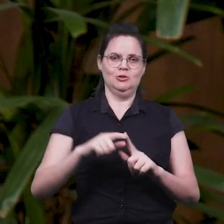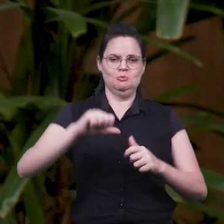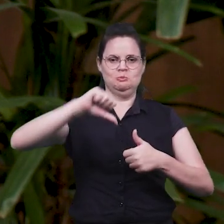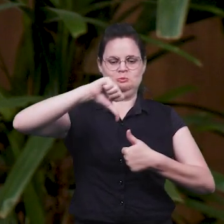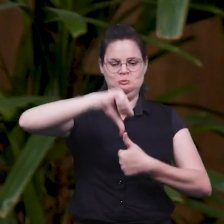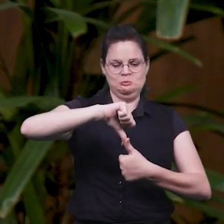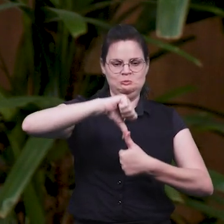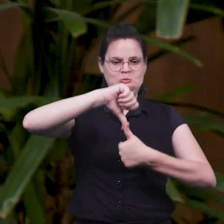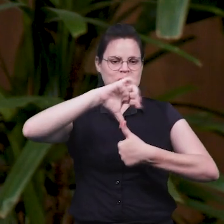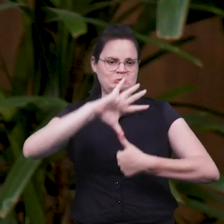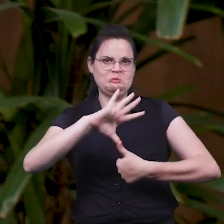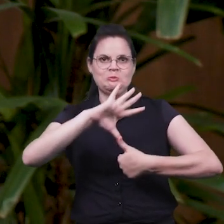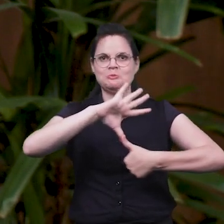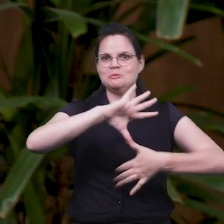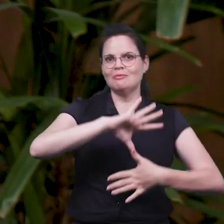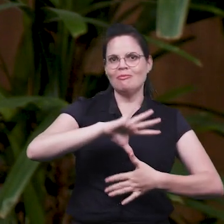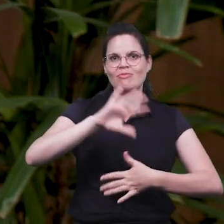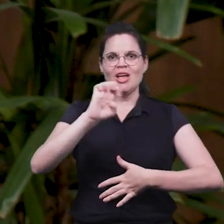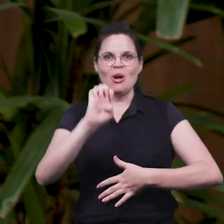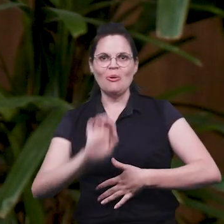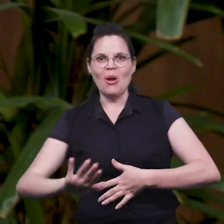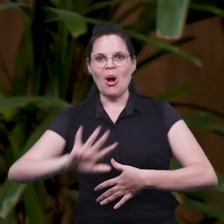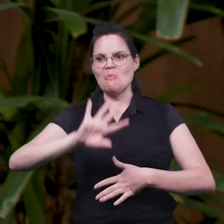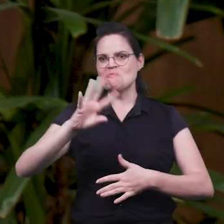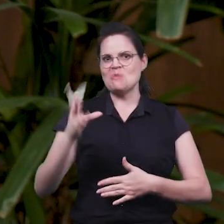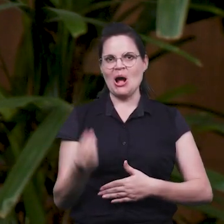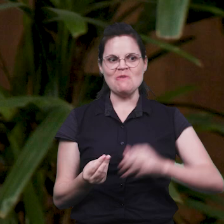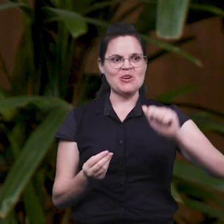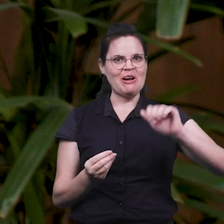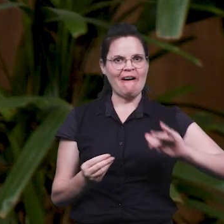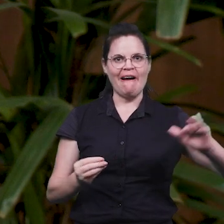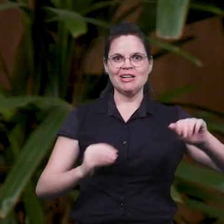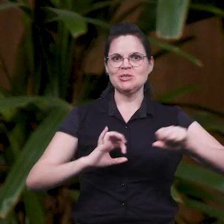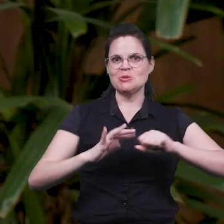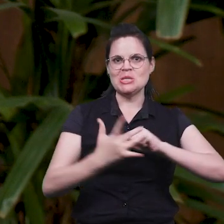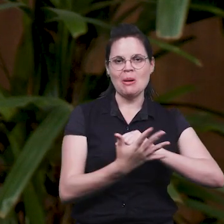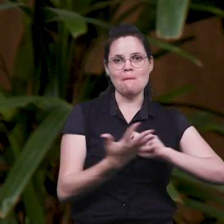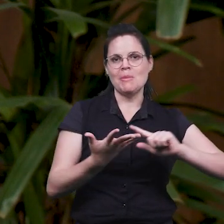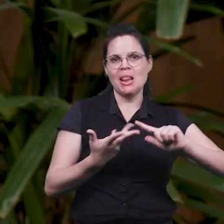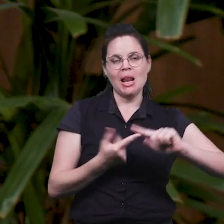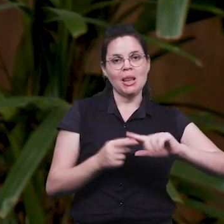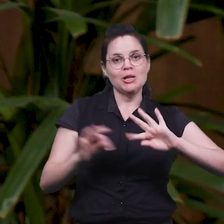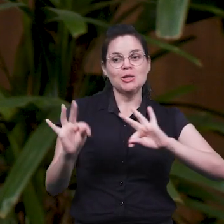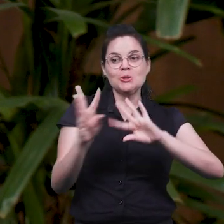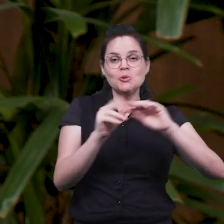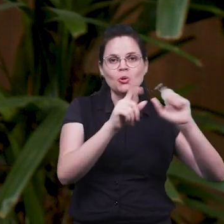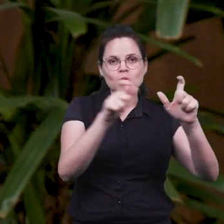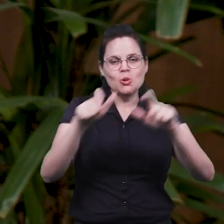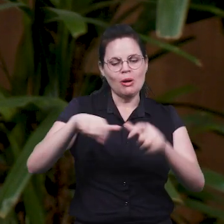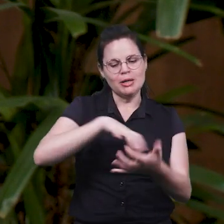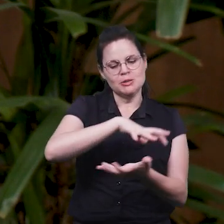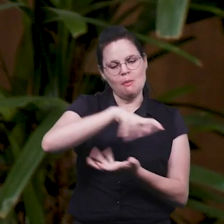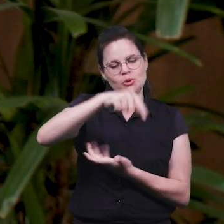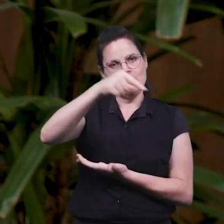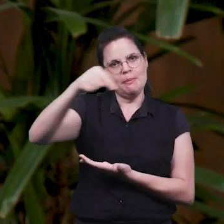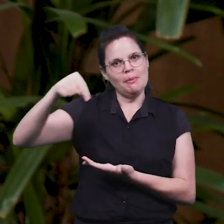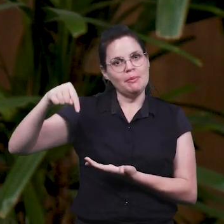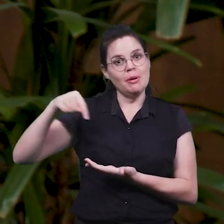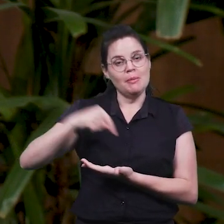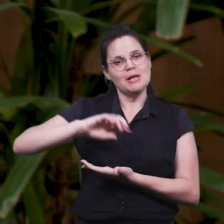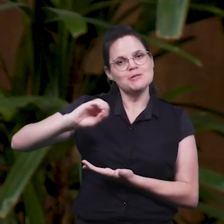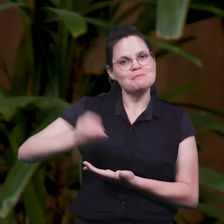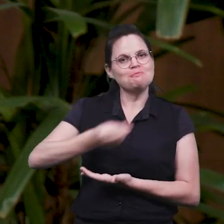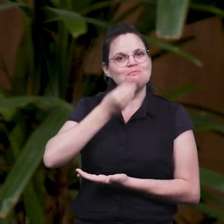tido a oportunidade de receber nos nossos seminários visitantes de diversas partes do mundo,